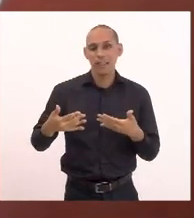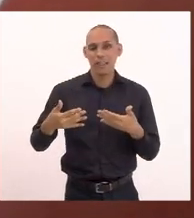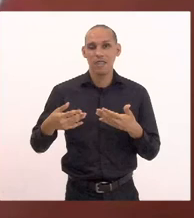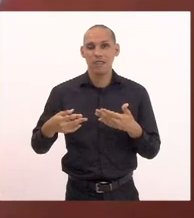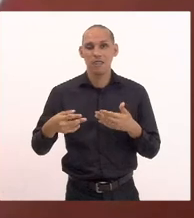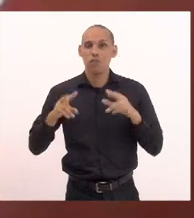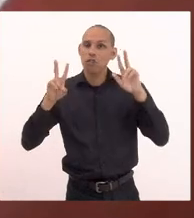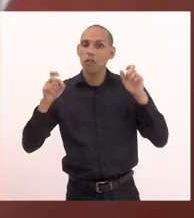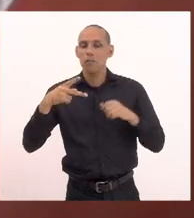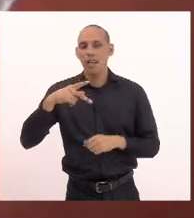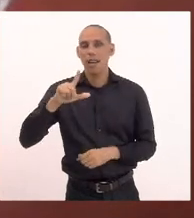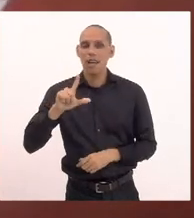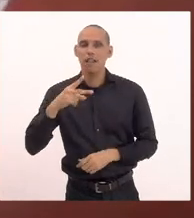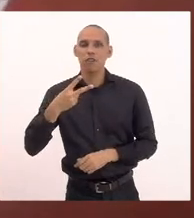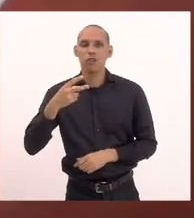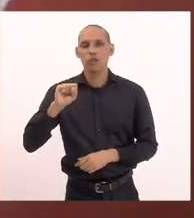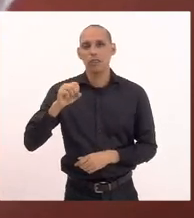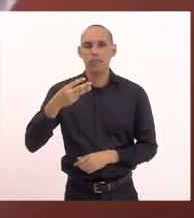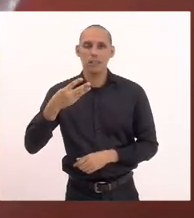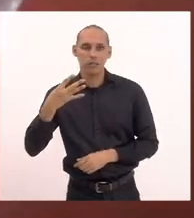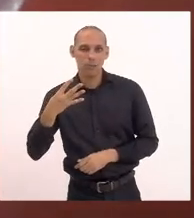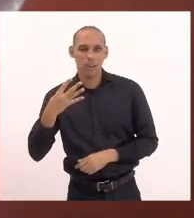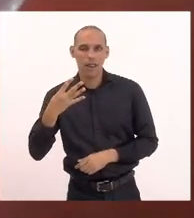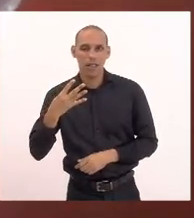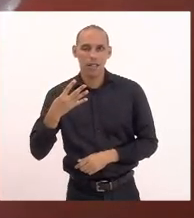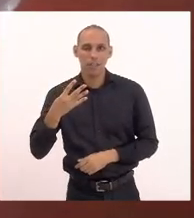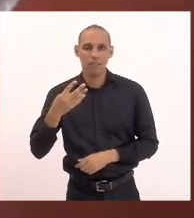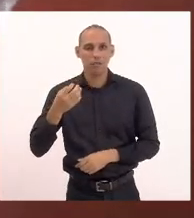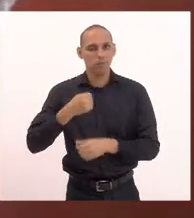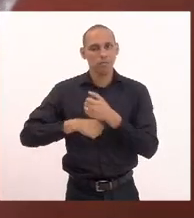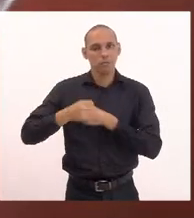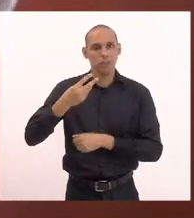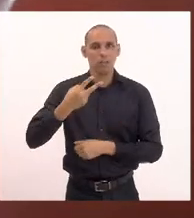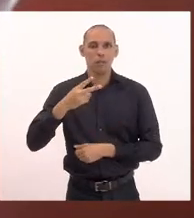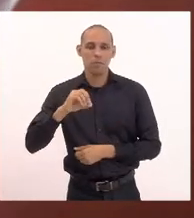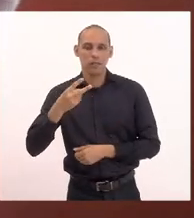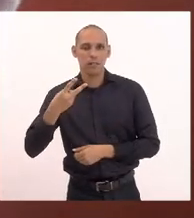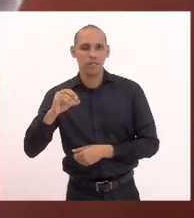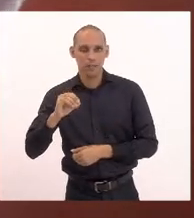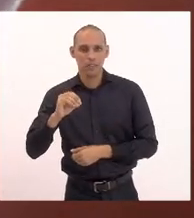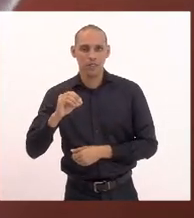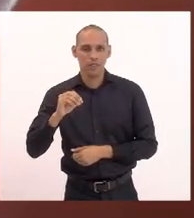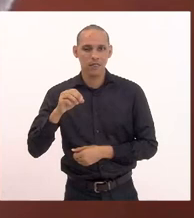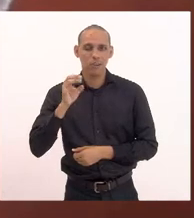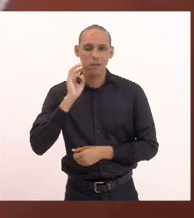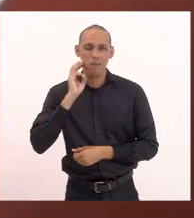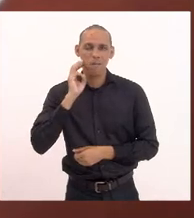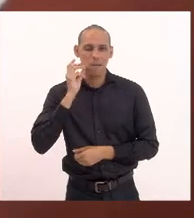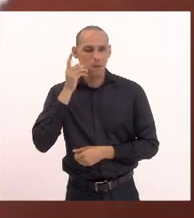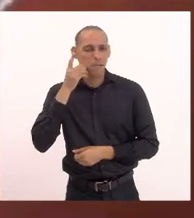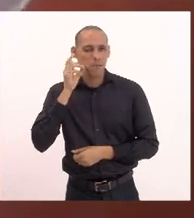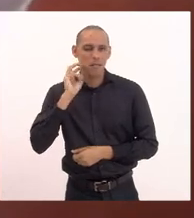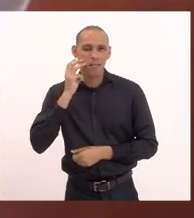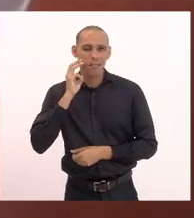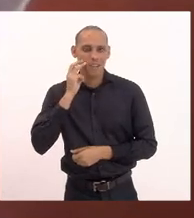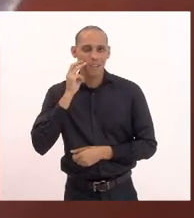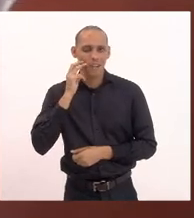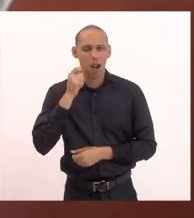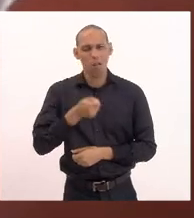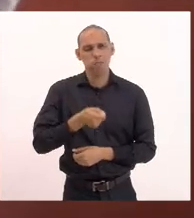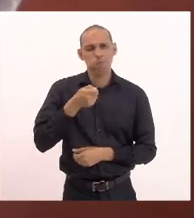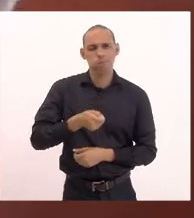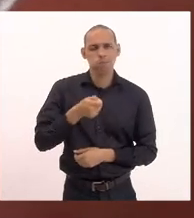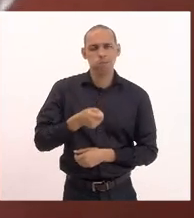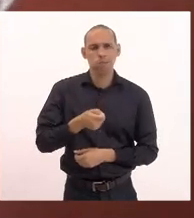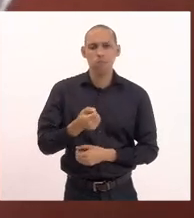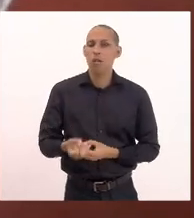PL 2834 de 2020, deputado Valdeque, dispõe sobre a